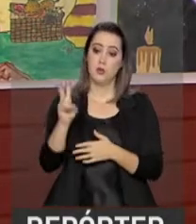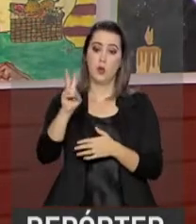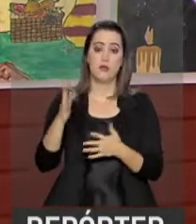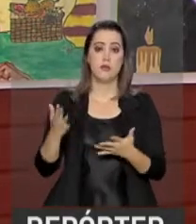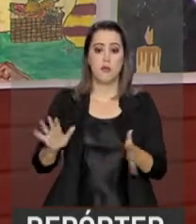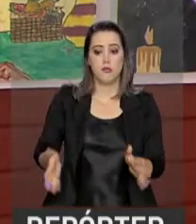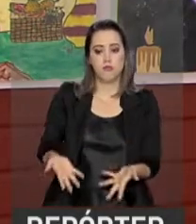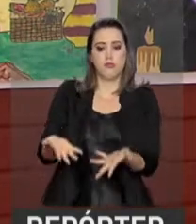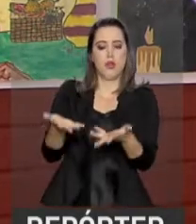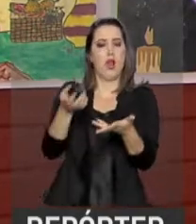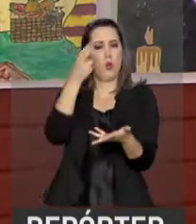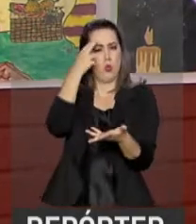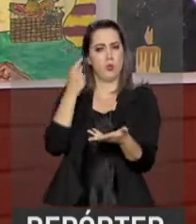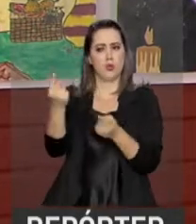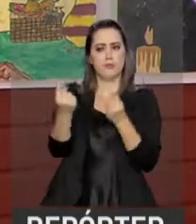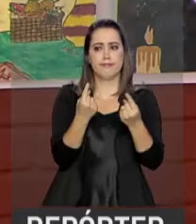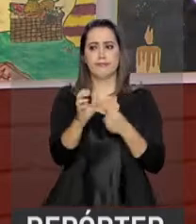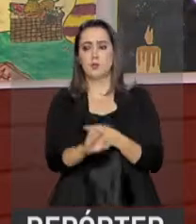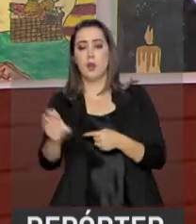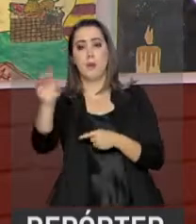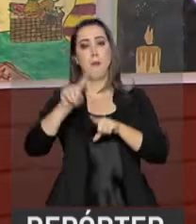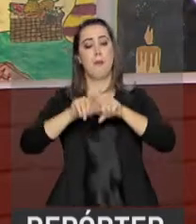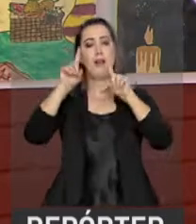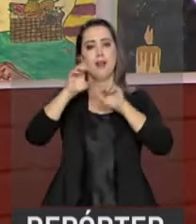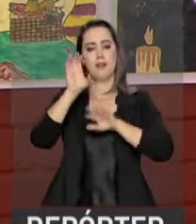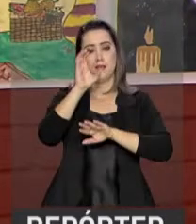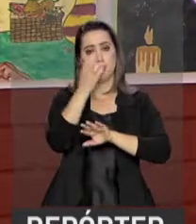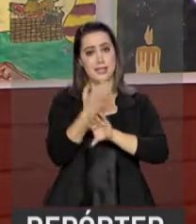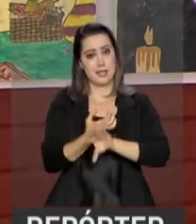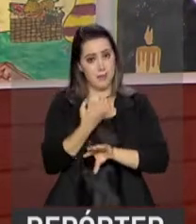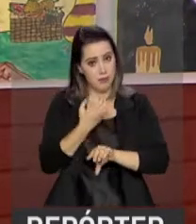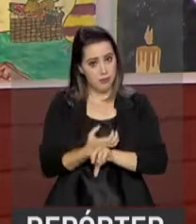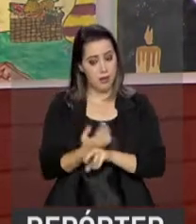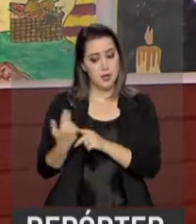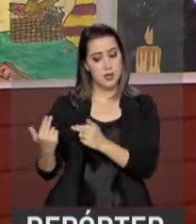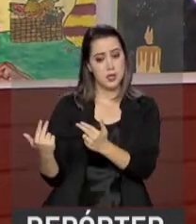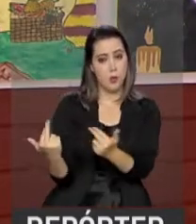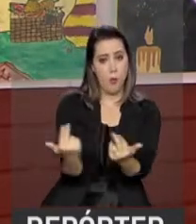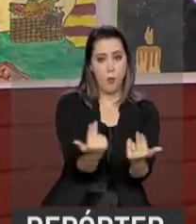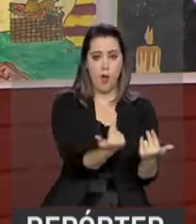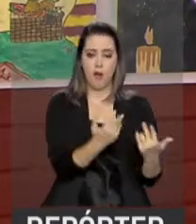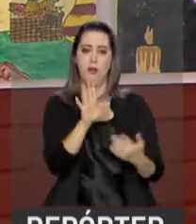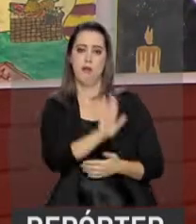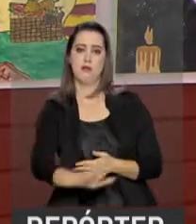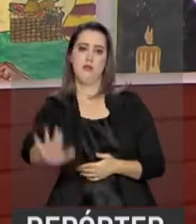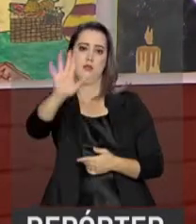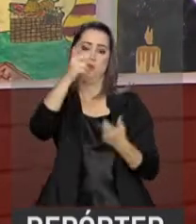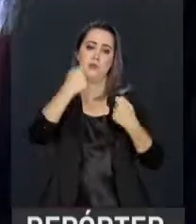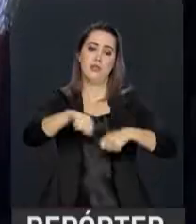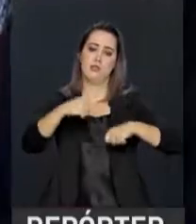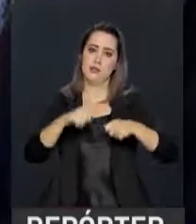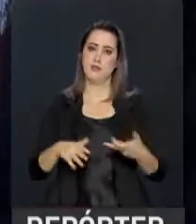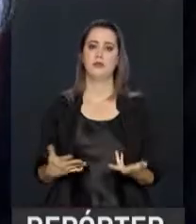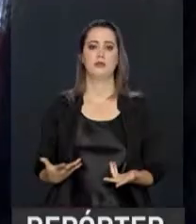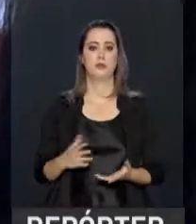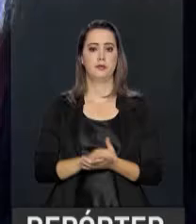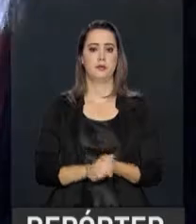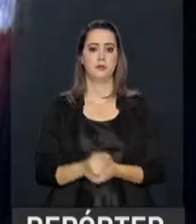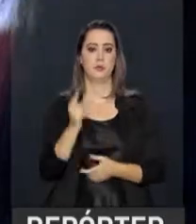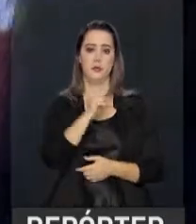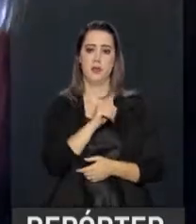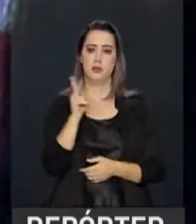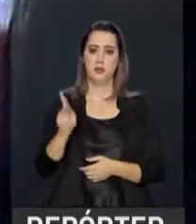estado. Isso é fundamental. Mas a base comum, um país que fala a mesma língua, tem que ter a mesma unidade. Para